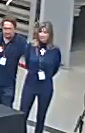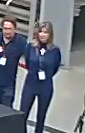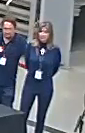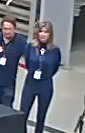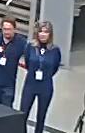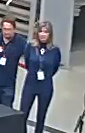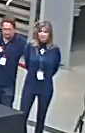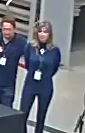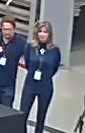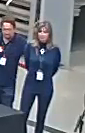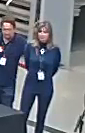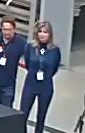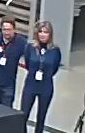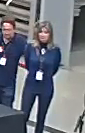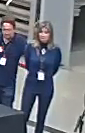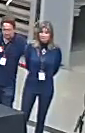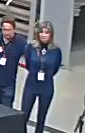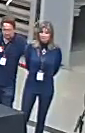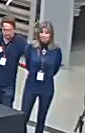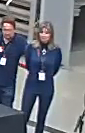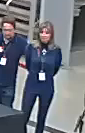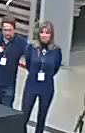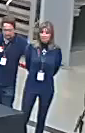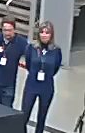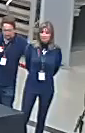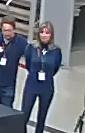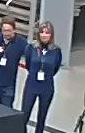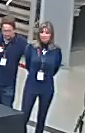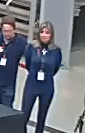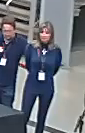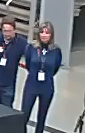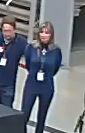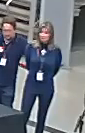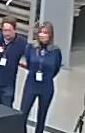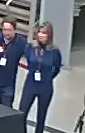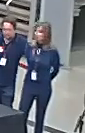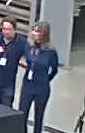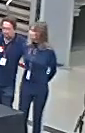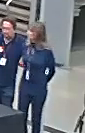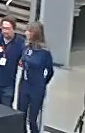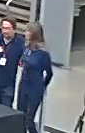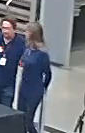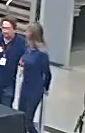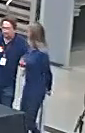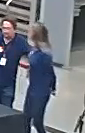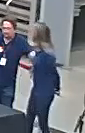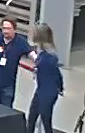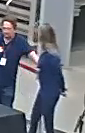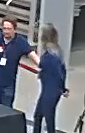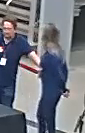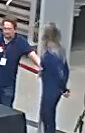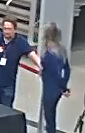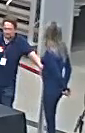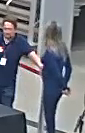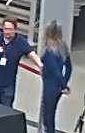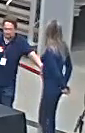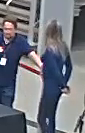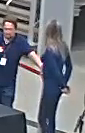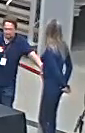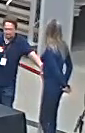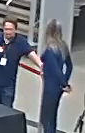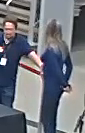eu quero agradecer a presença do eh Deputado Cleitinho que ele comunga com a mesma causa que eu então é o